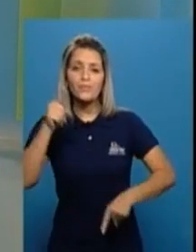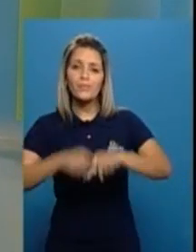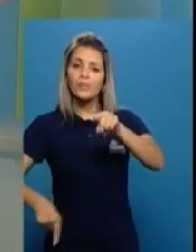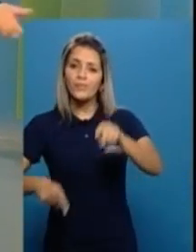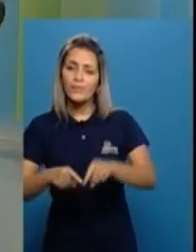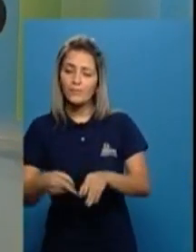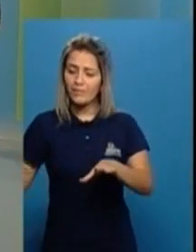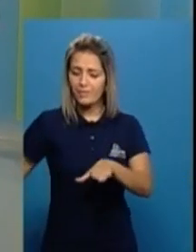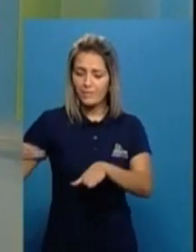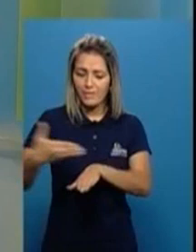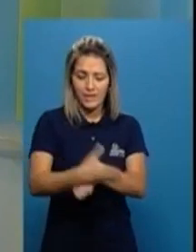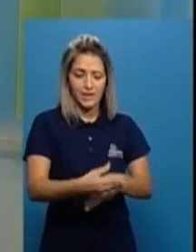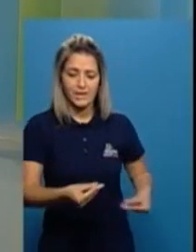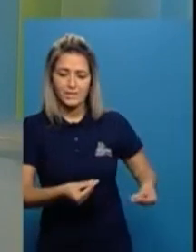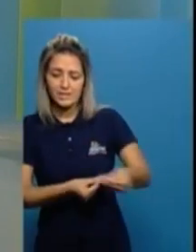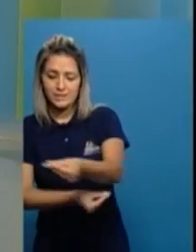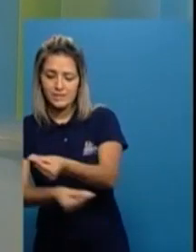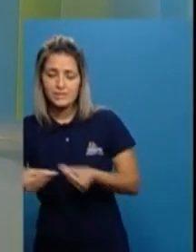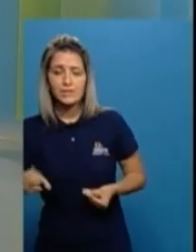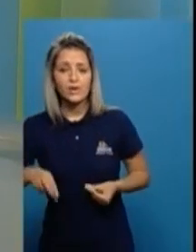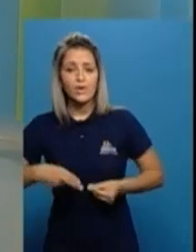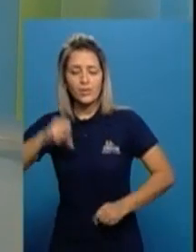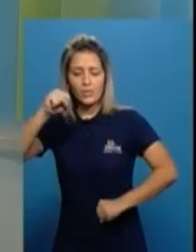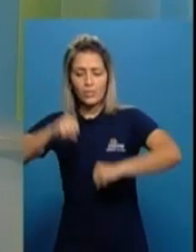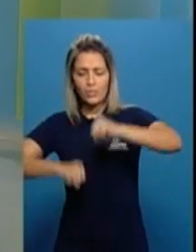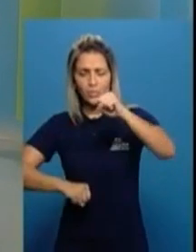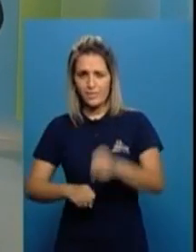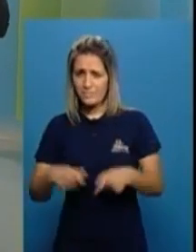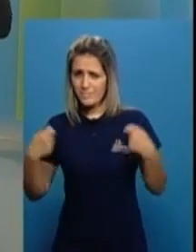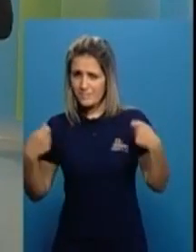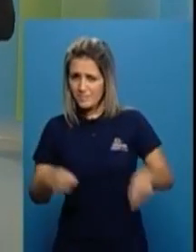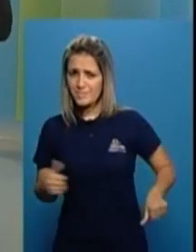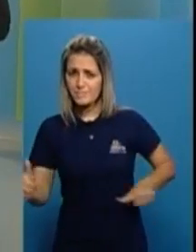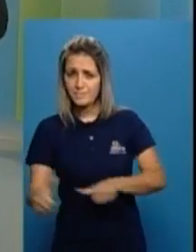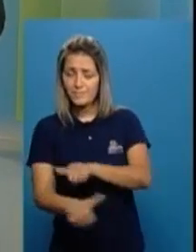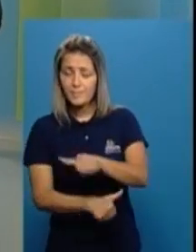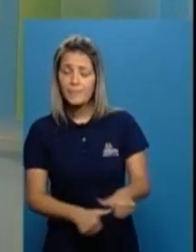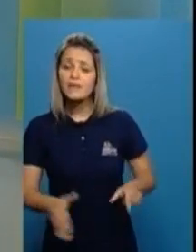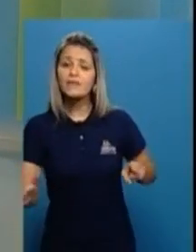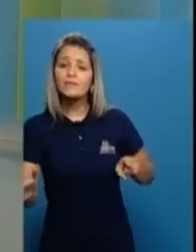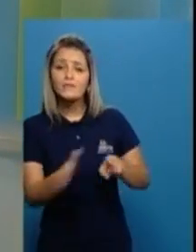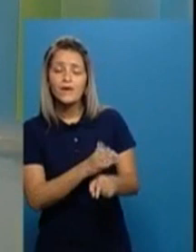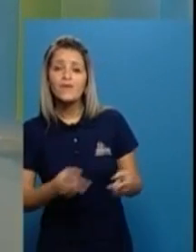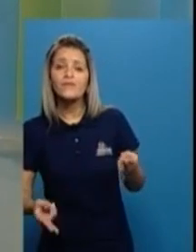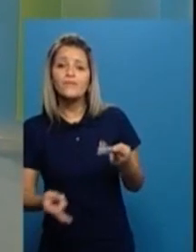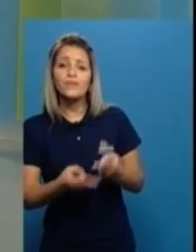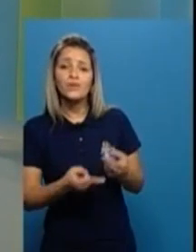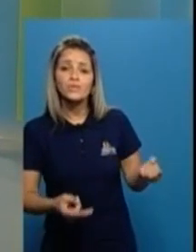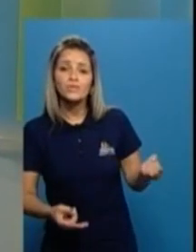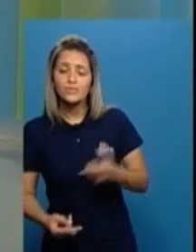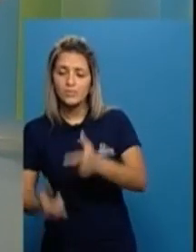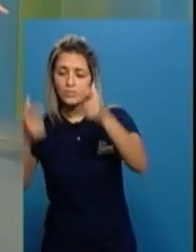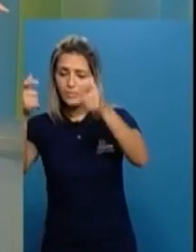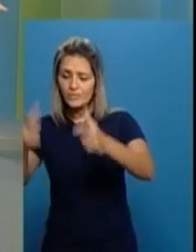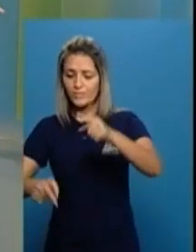materiais ou nos equipamentos empregados? Será que haverá a utilização de novas áreas de estocagem?